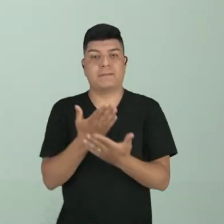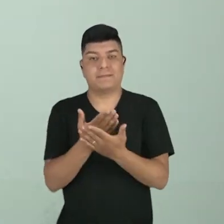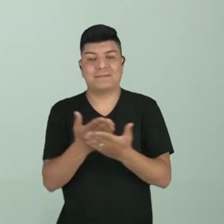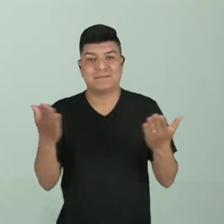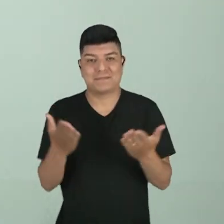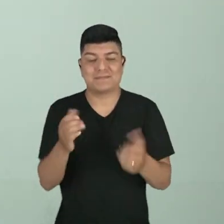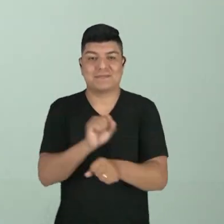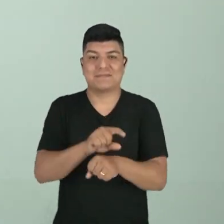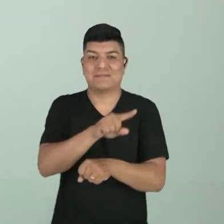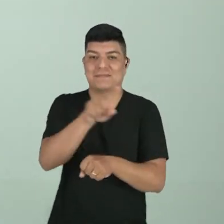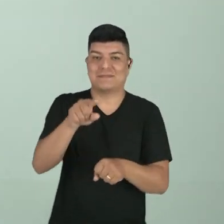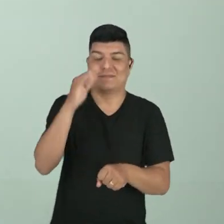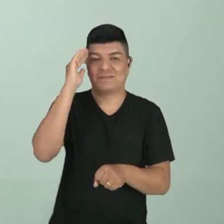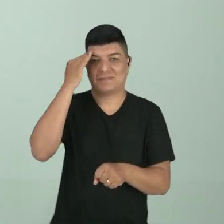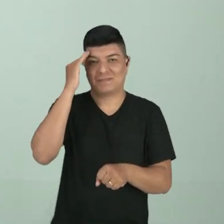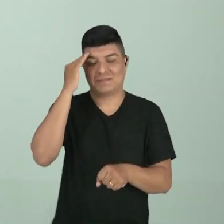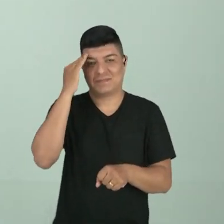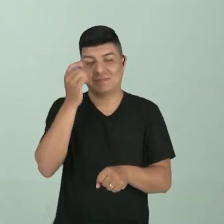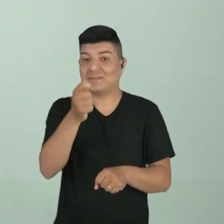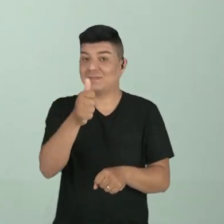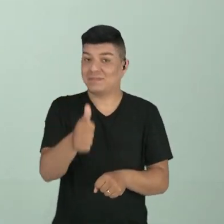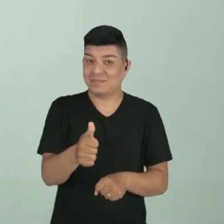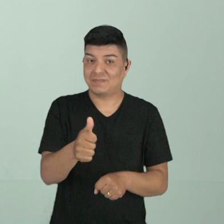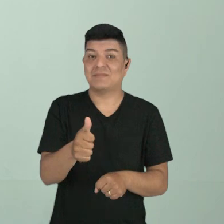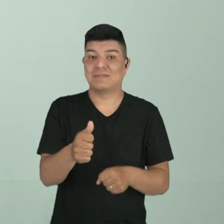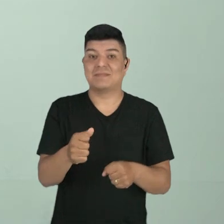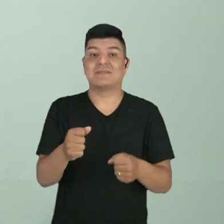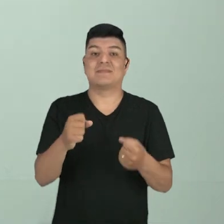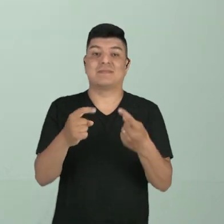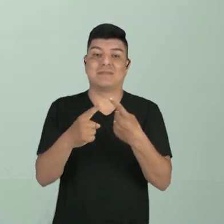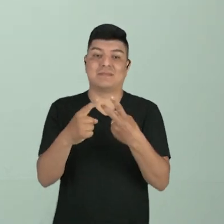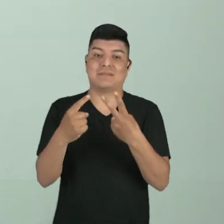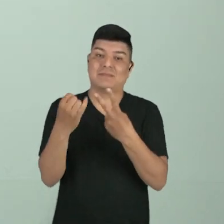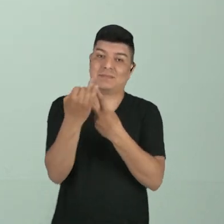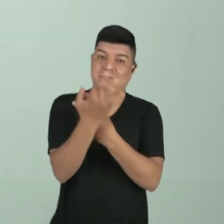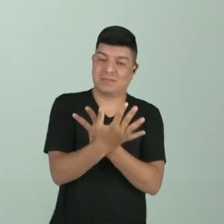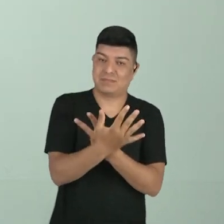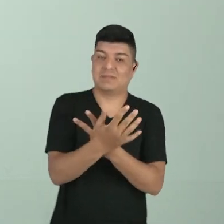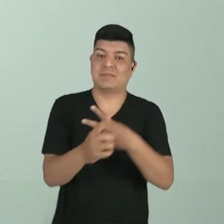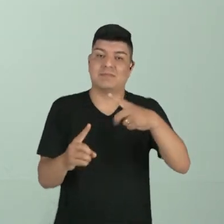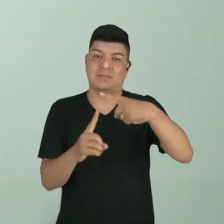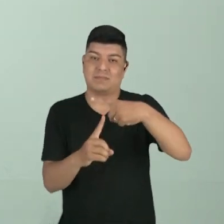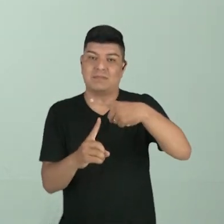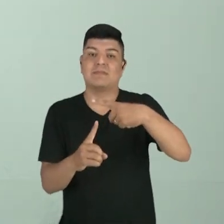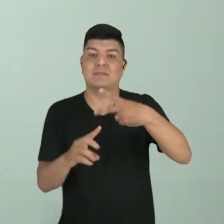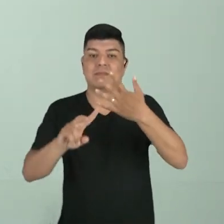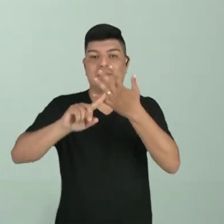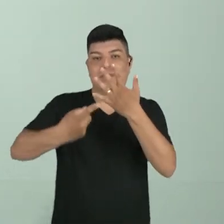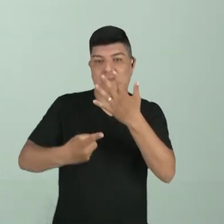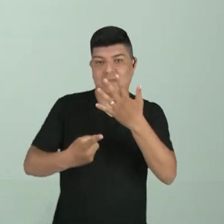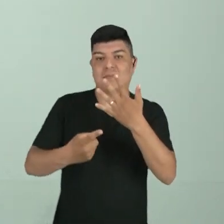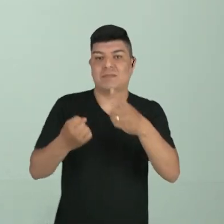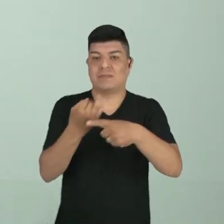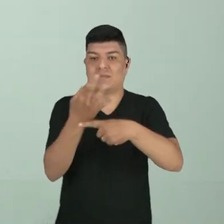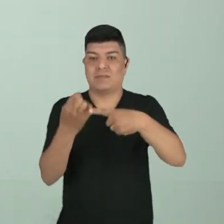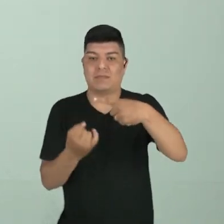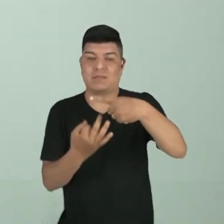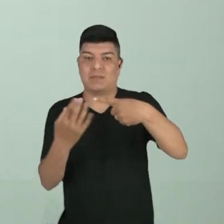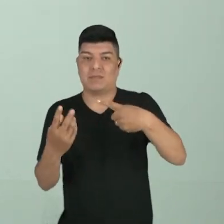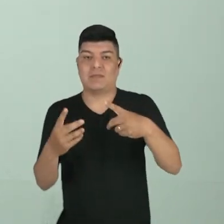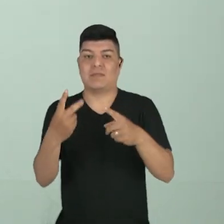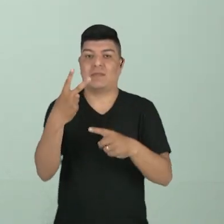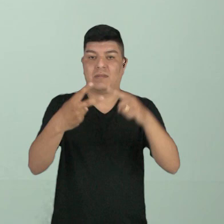foi a nossa aula de hoje. Espero que você tenha compreendido aí um pouquinho sobre racionalização de denominadores e potências com expoentes fracionários. Esses